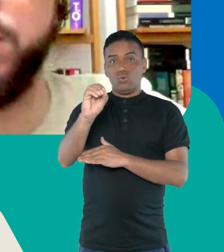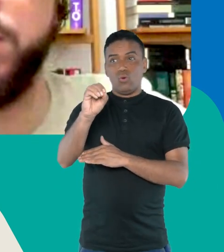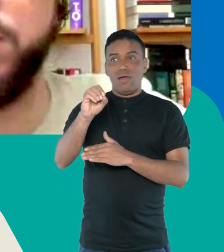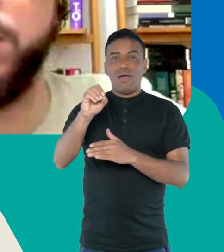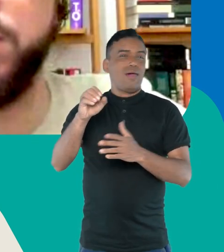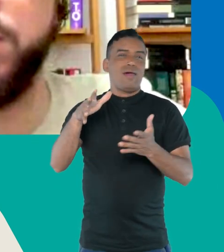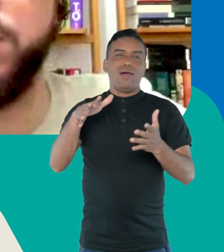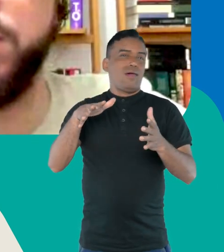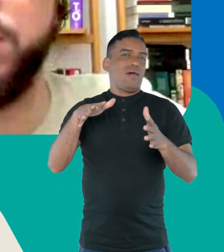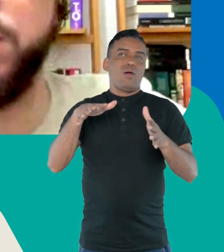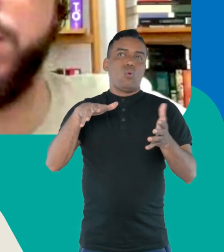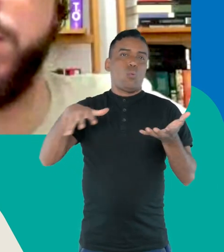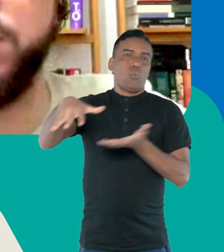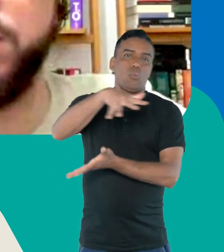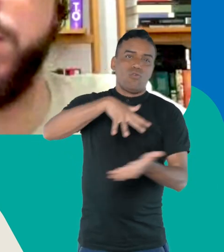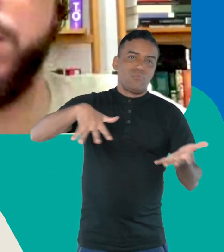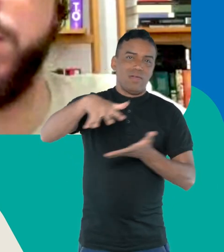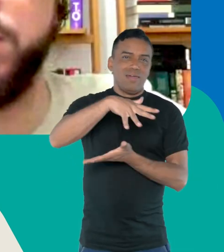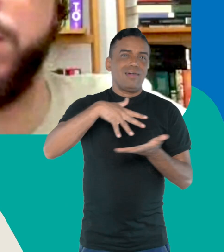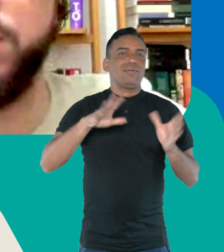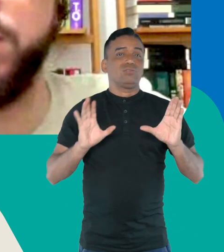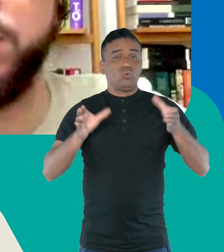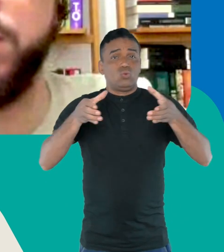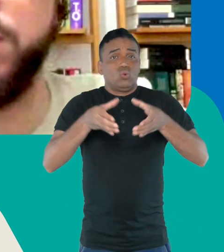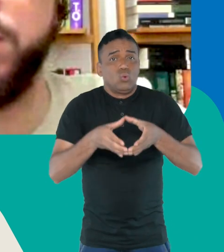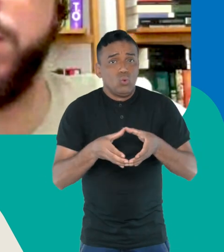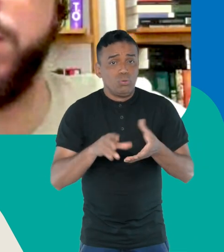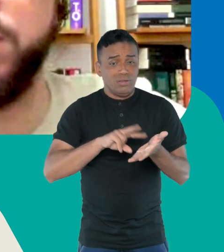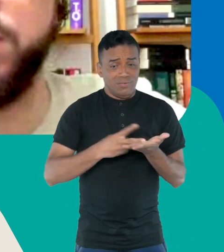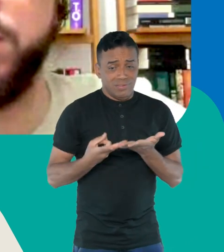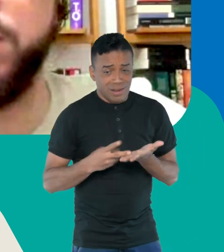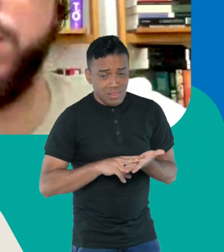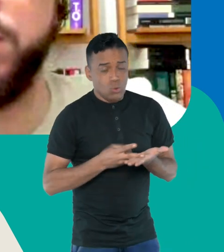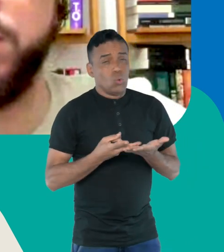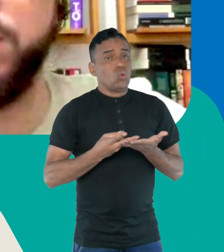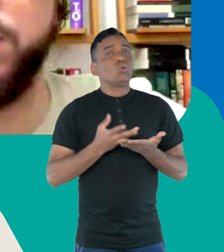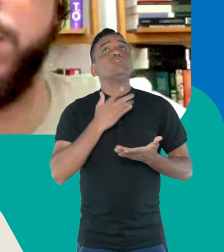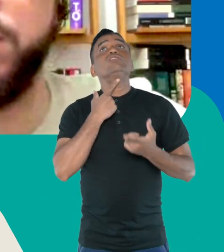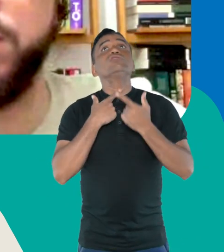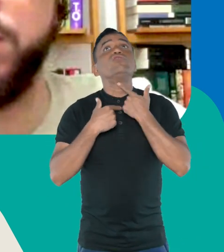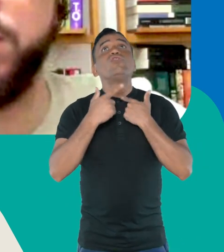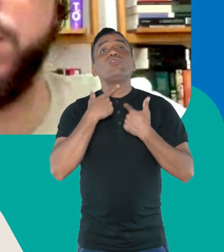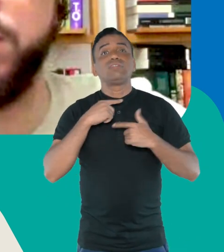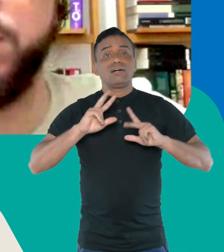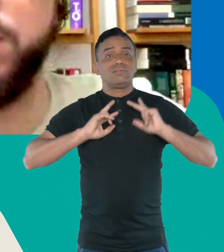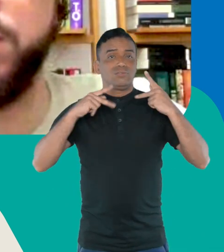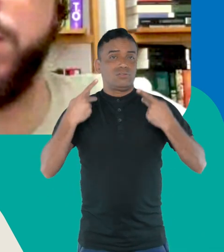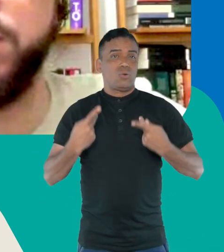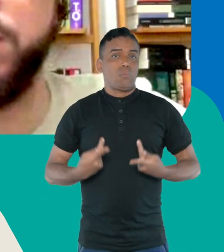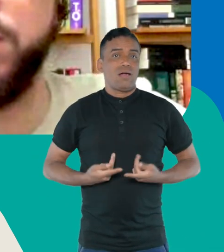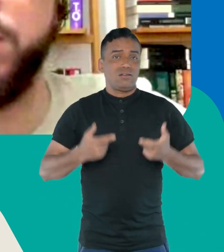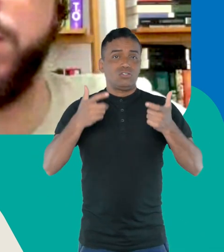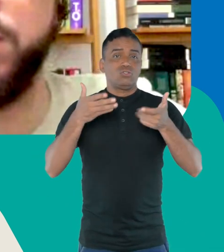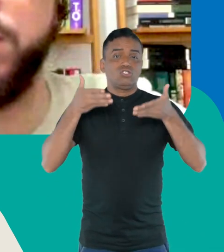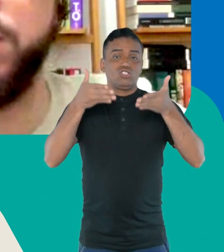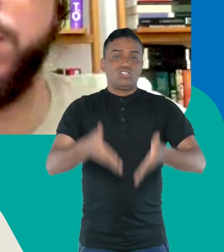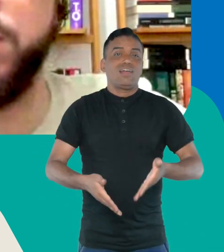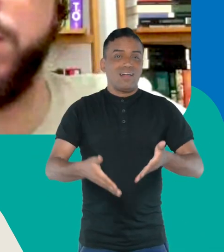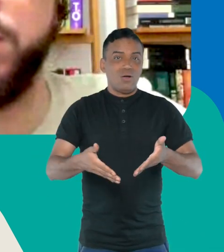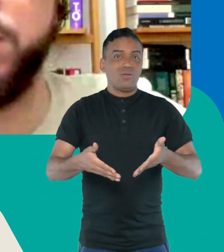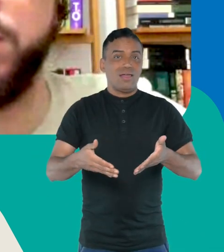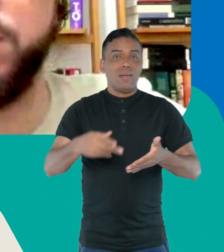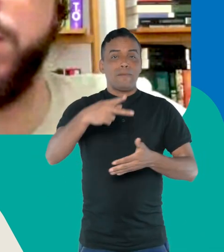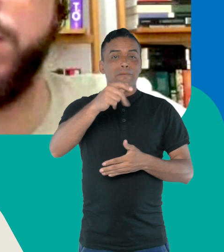né, aquela escola que vai traduzir muitos dos anseios do homem em chegar ao paraíso, chegar a Deus,